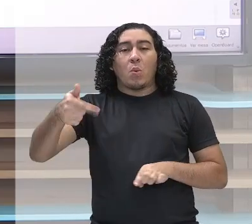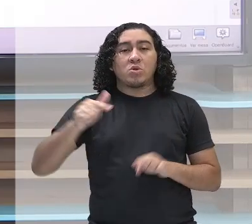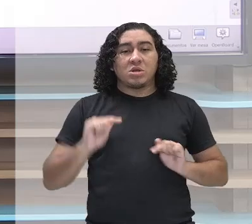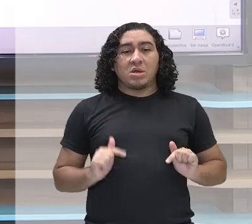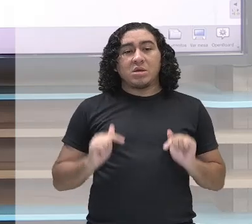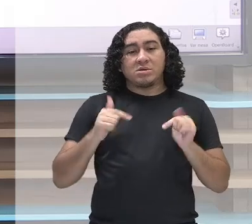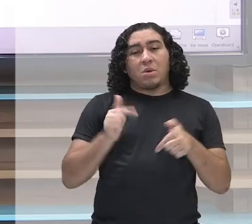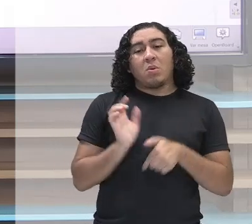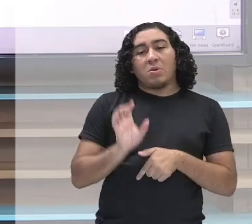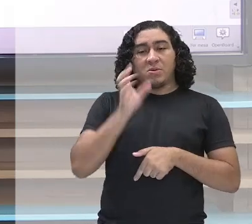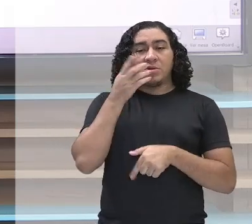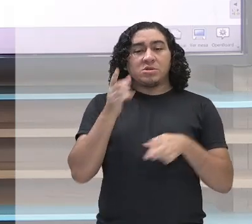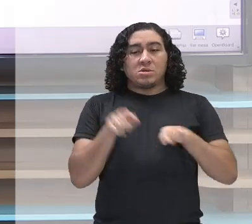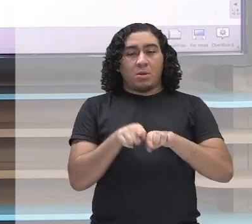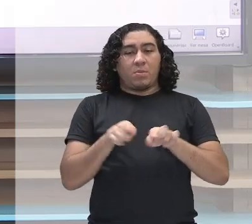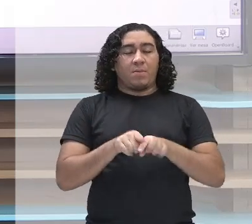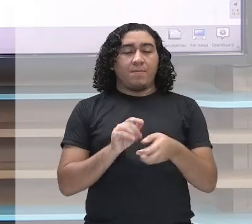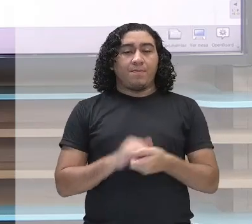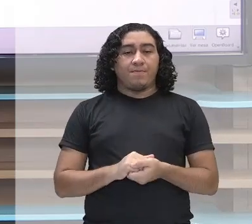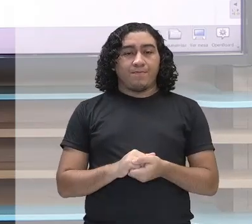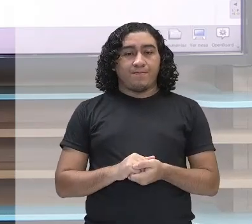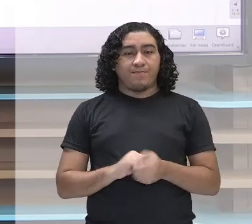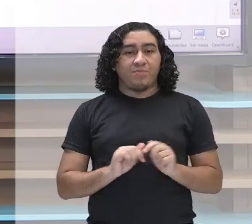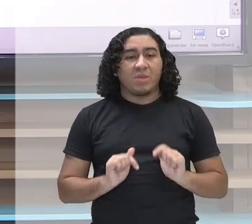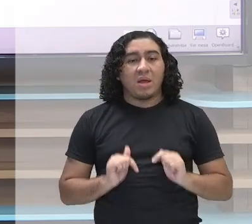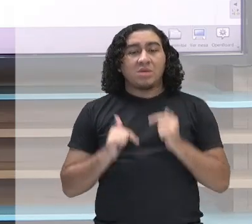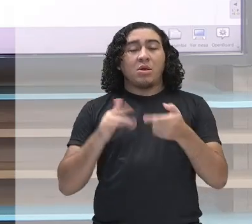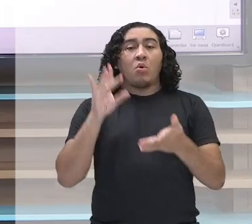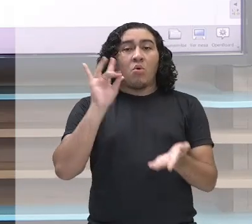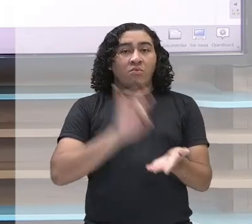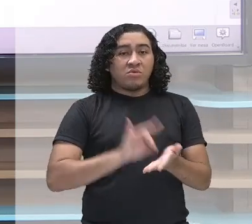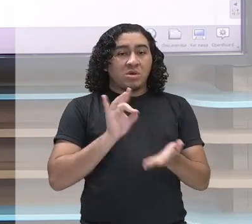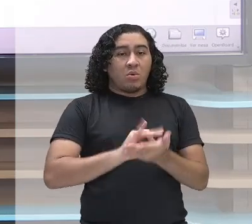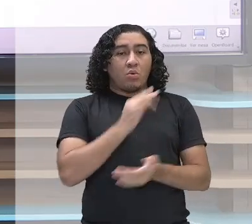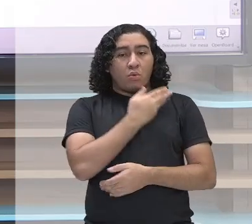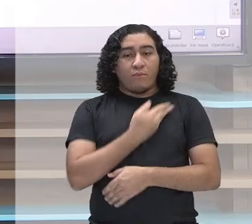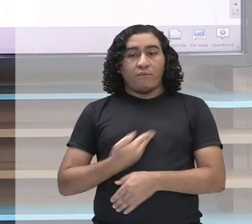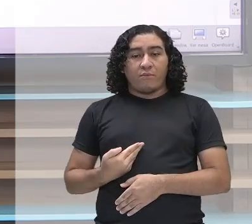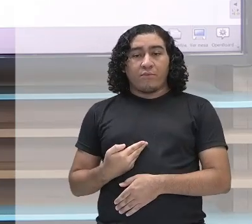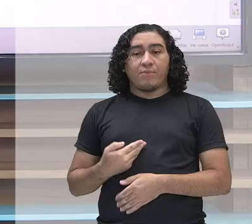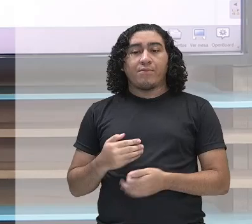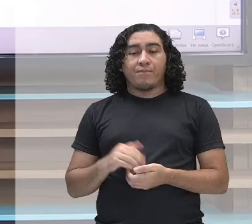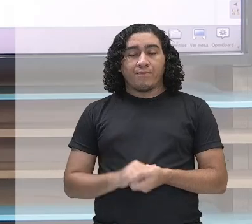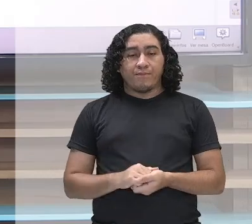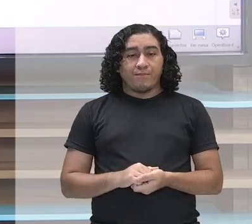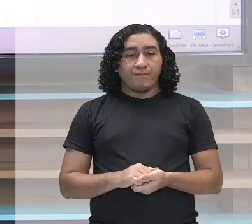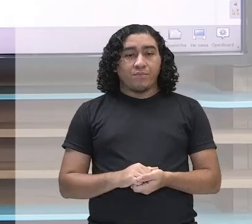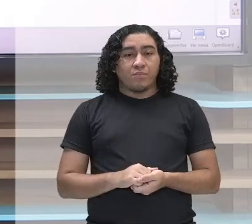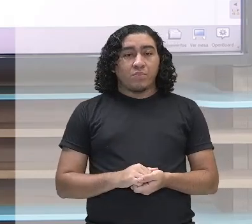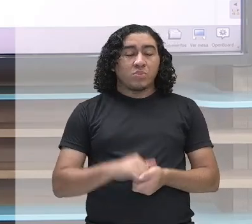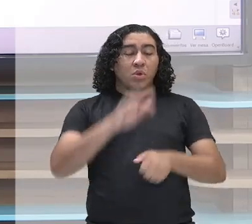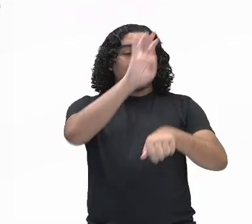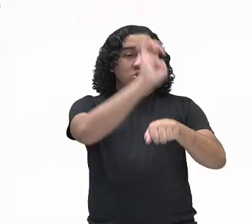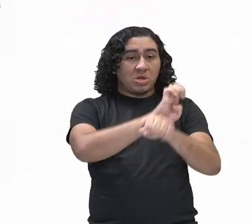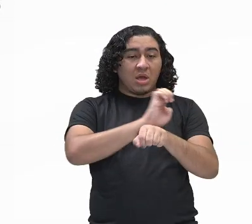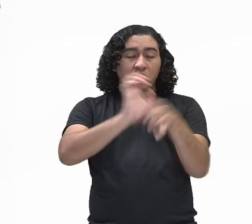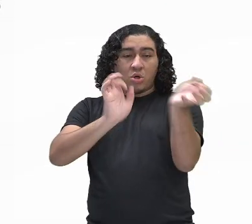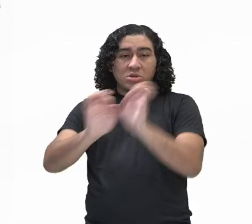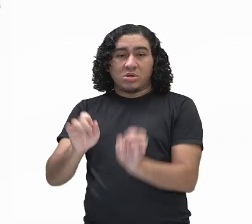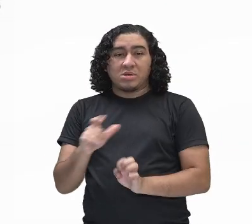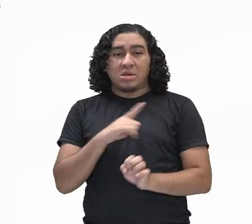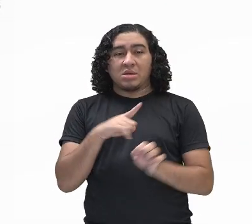atividades que ocorrem também e atividades oficiais do governo, certo? O Estado e a urbanização, aí nós temos,